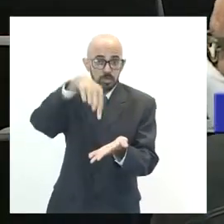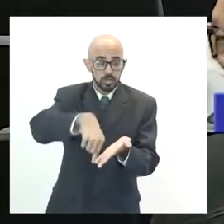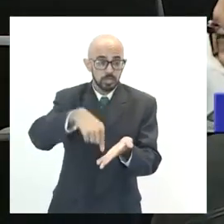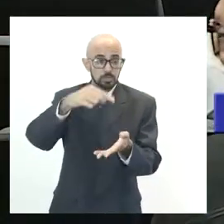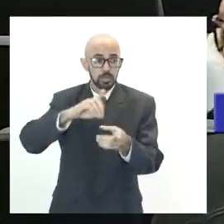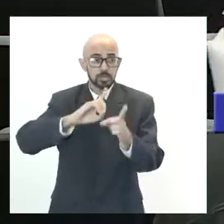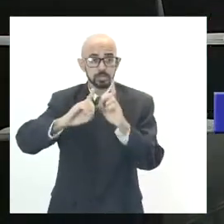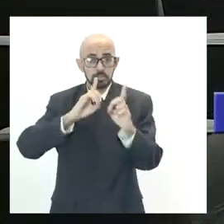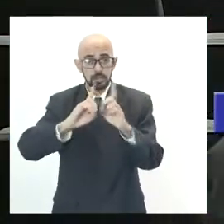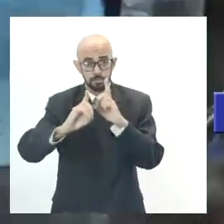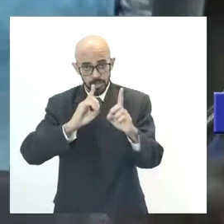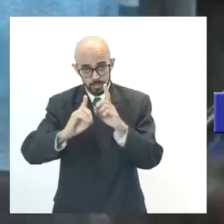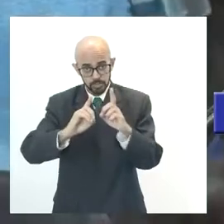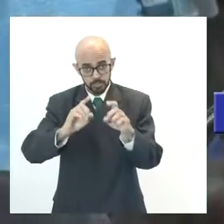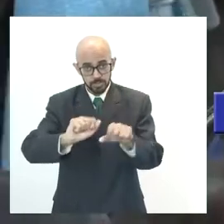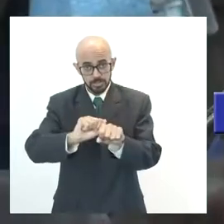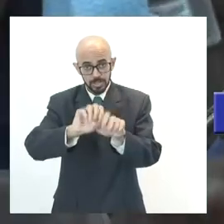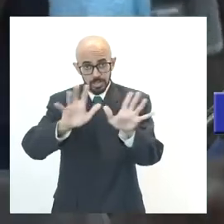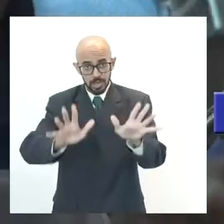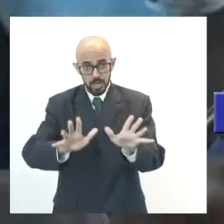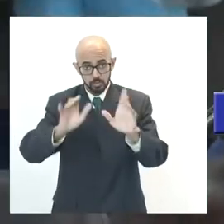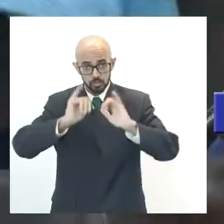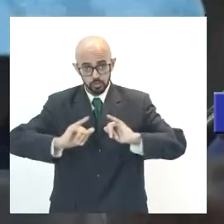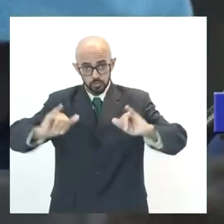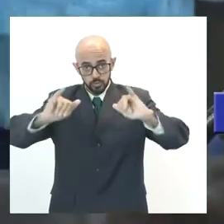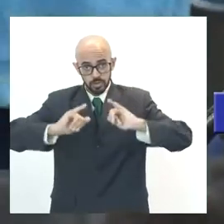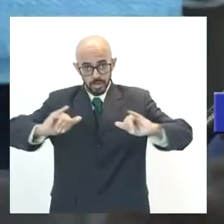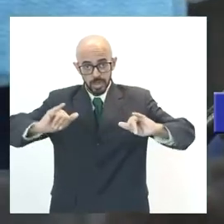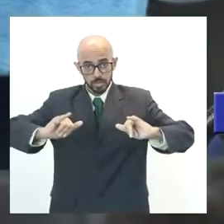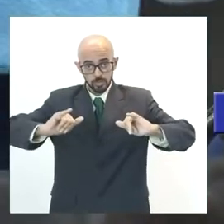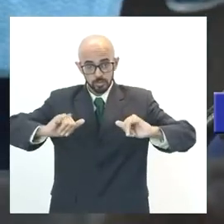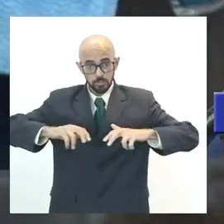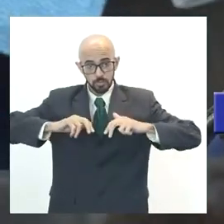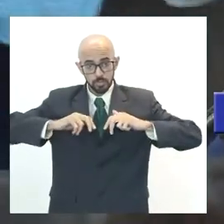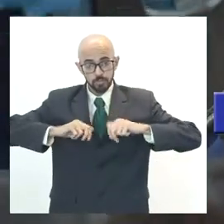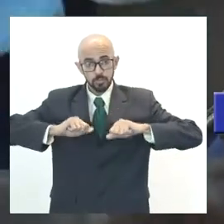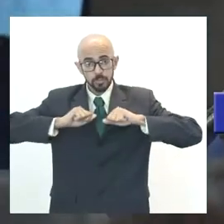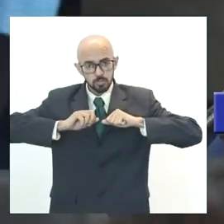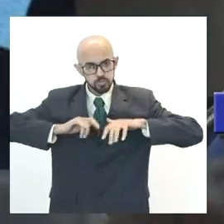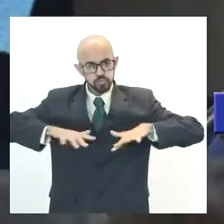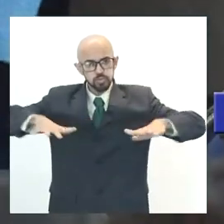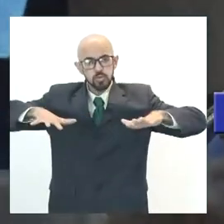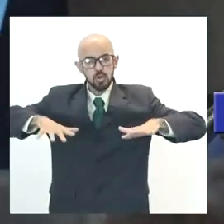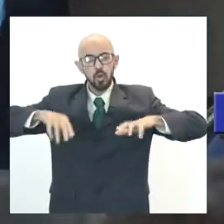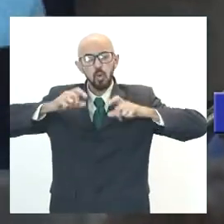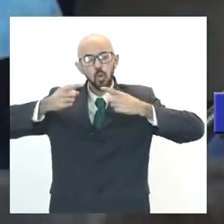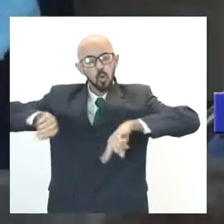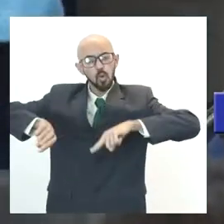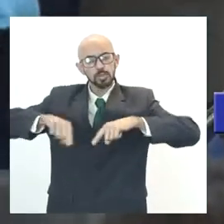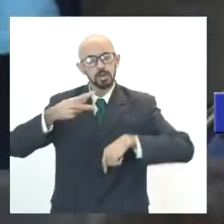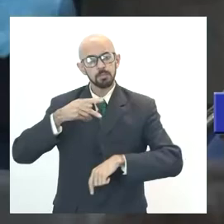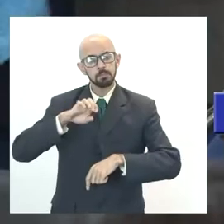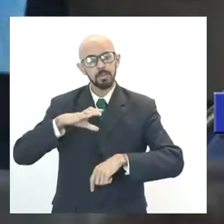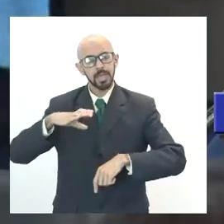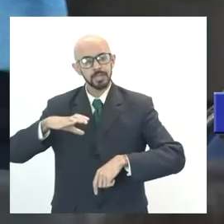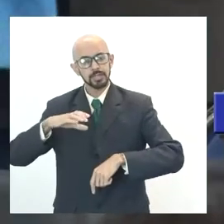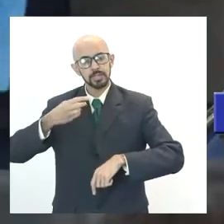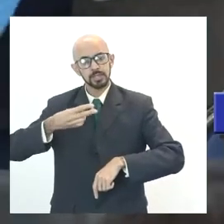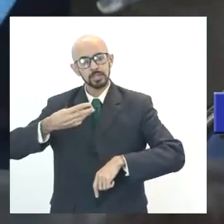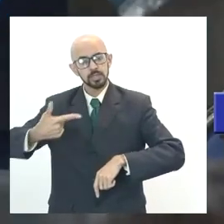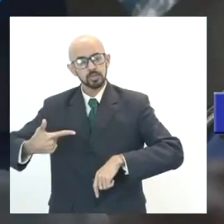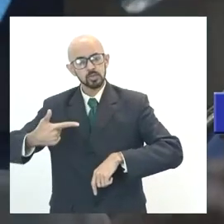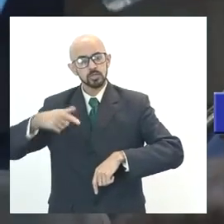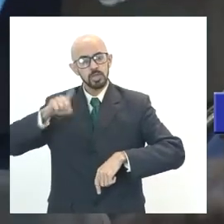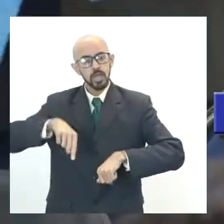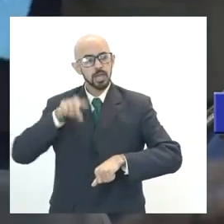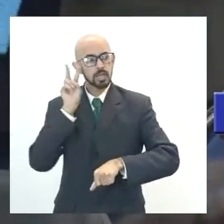que precisa ser ampliado divulgado multiplicado contra a PEC 33 dois é a defesa